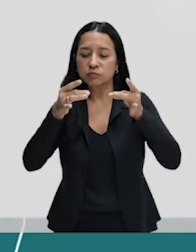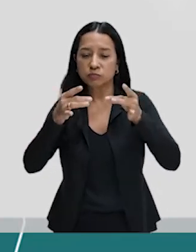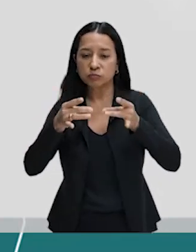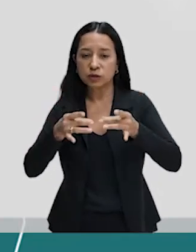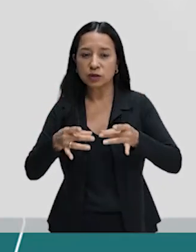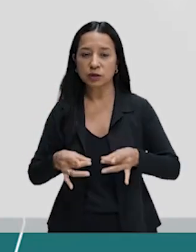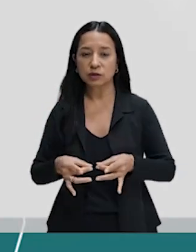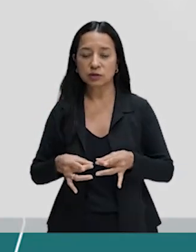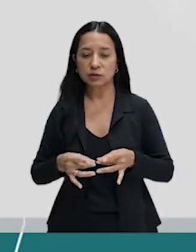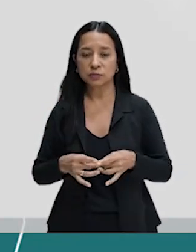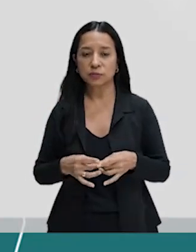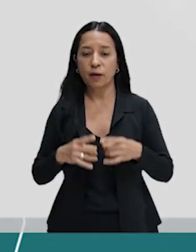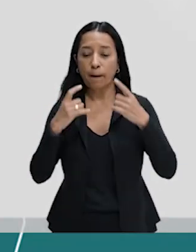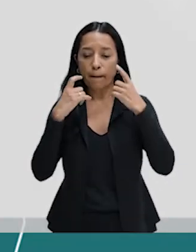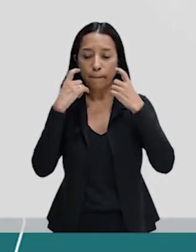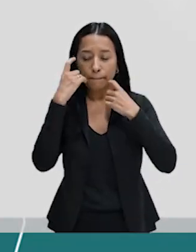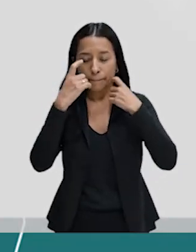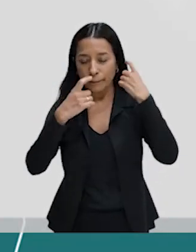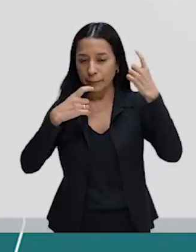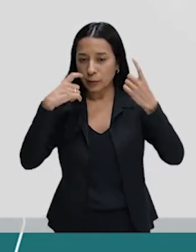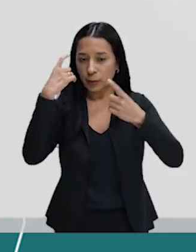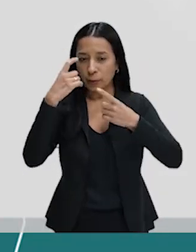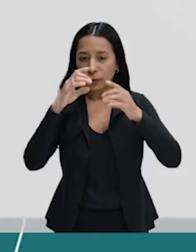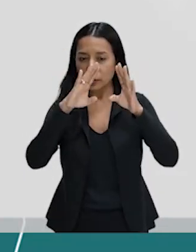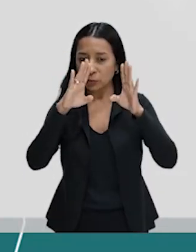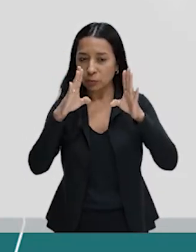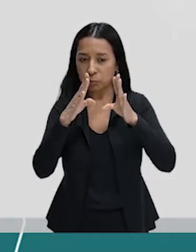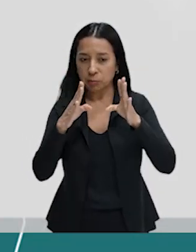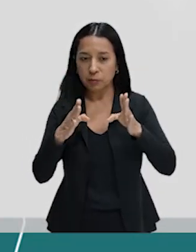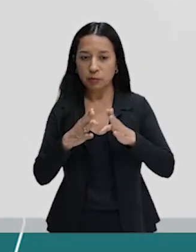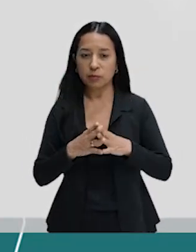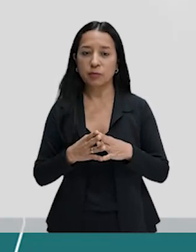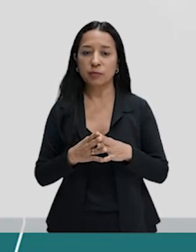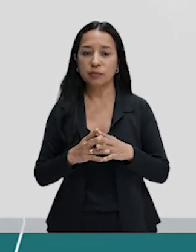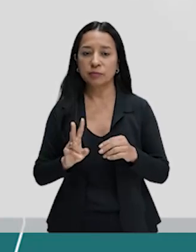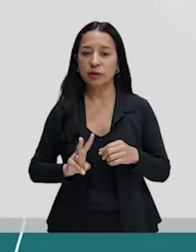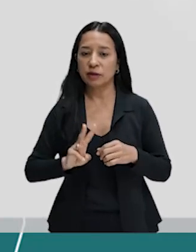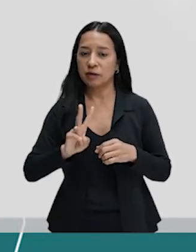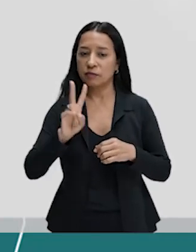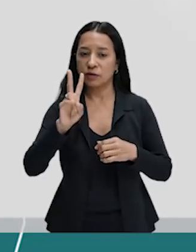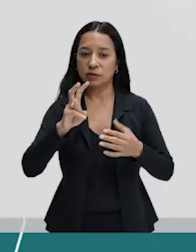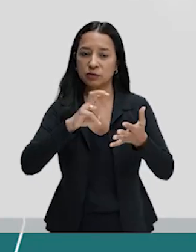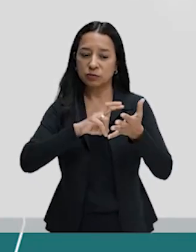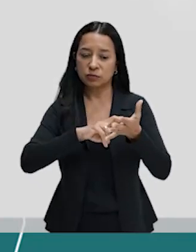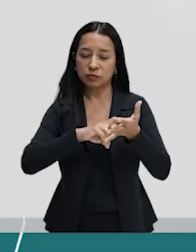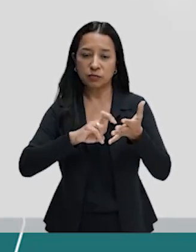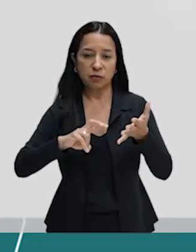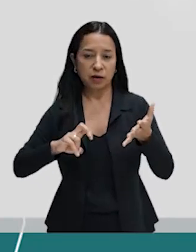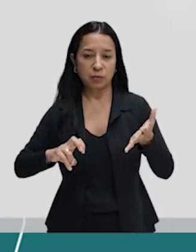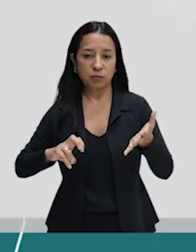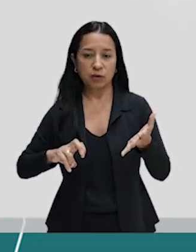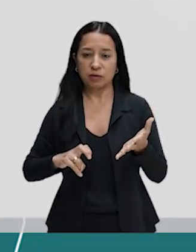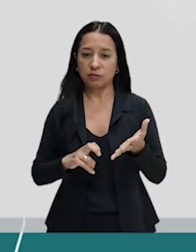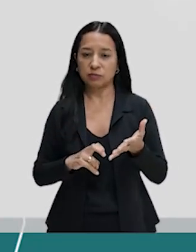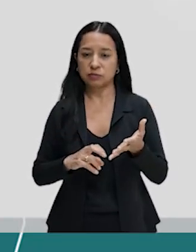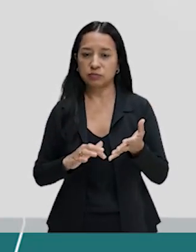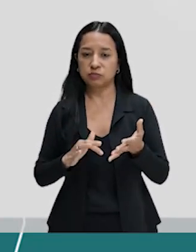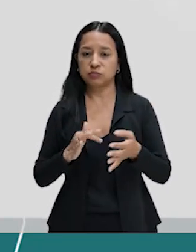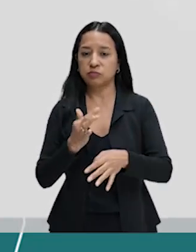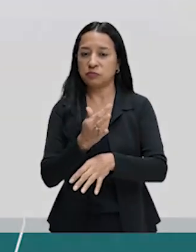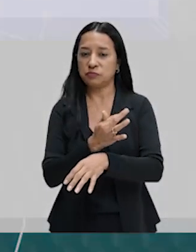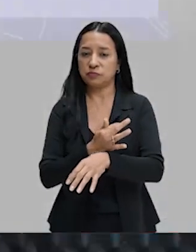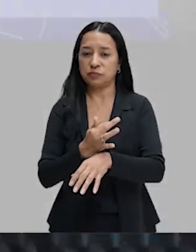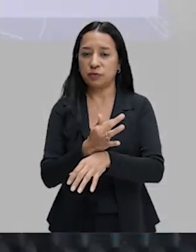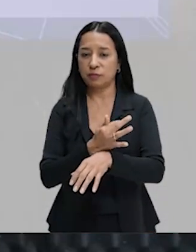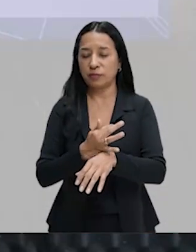a forma, tá bom? Valorização do vocabulário culto, dos sonetos. Lembra do soneto?